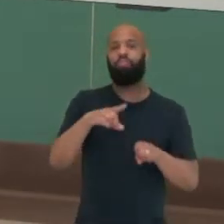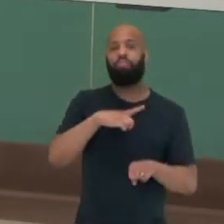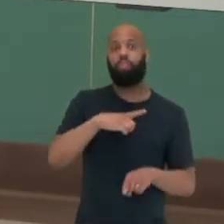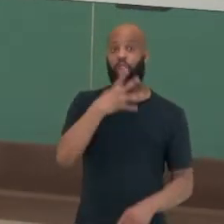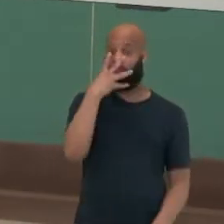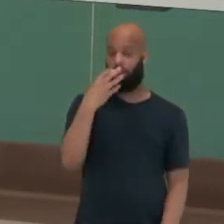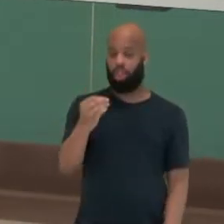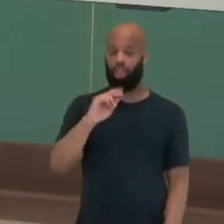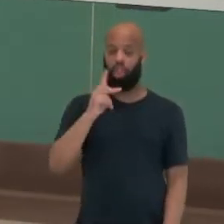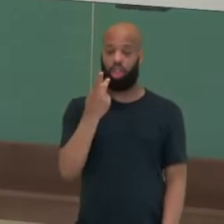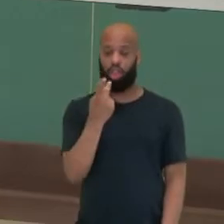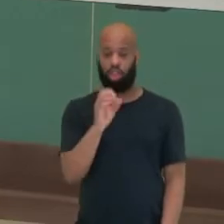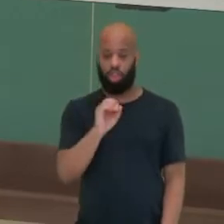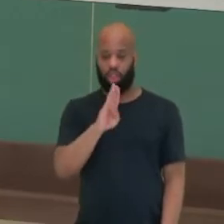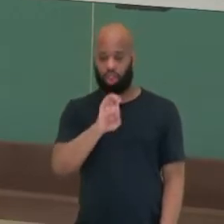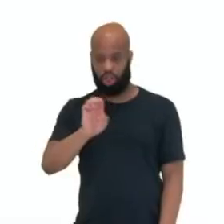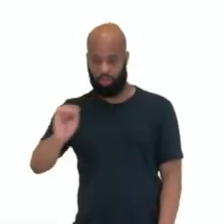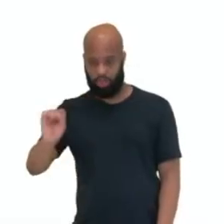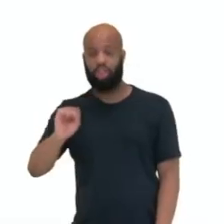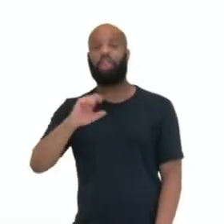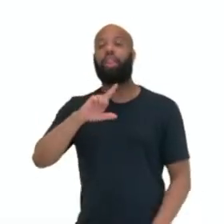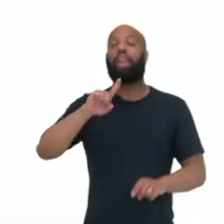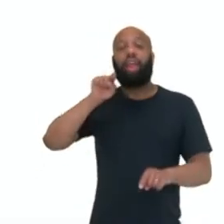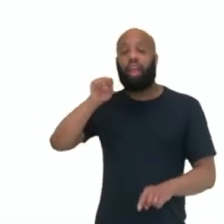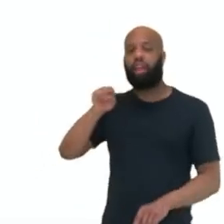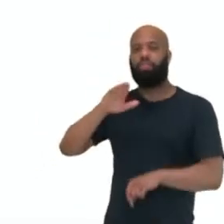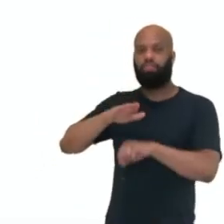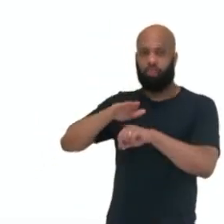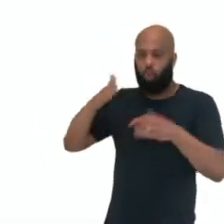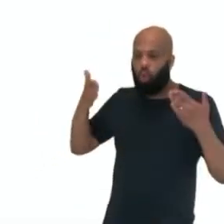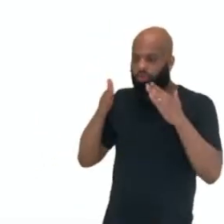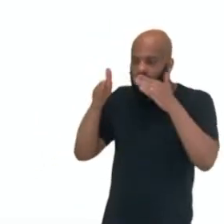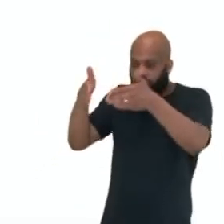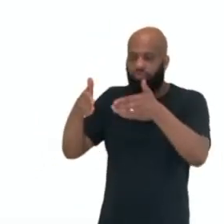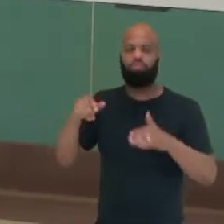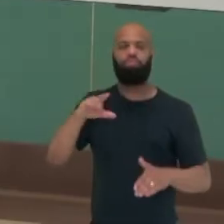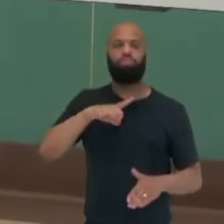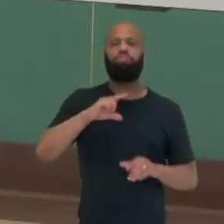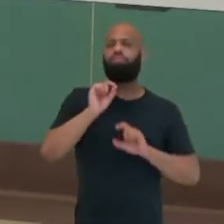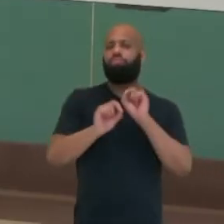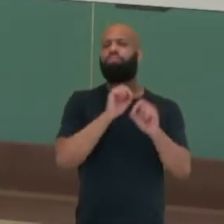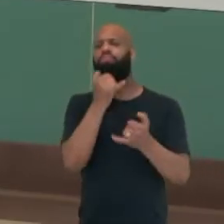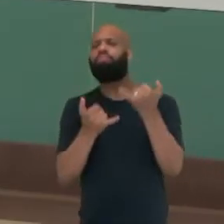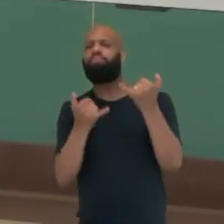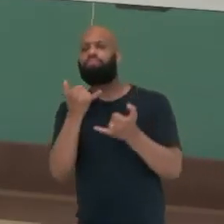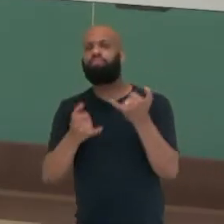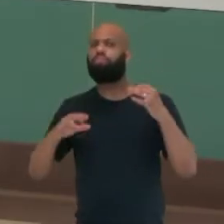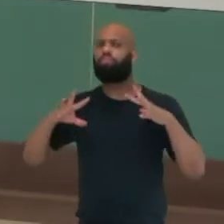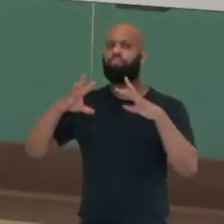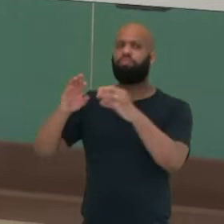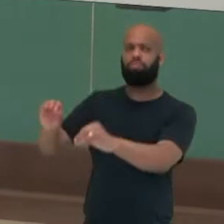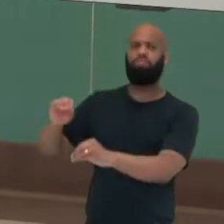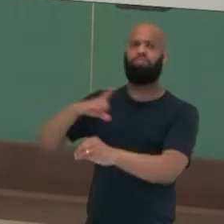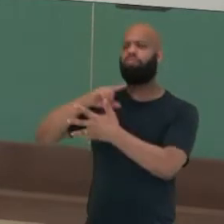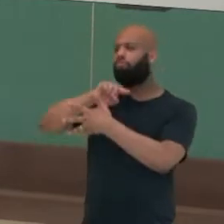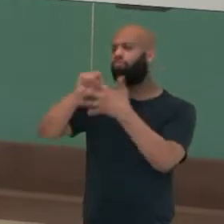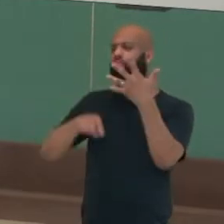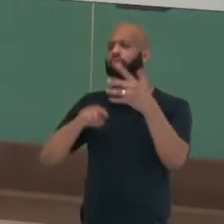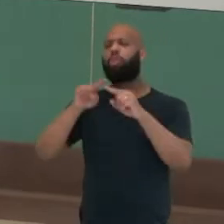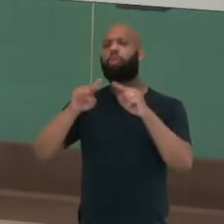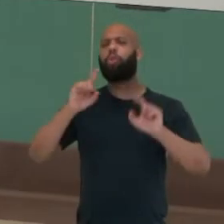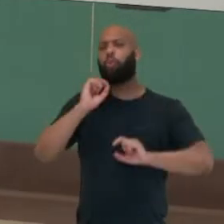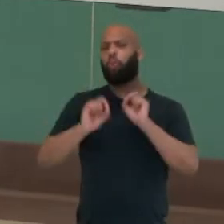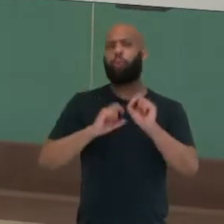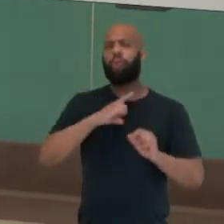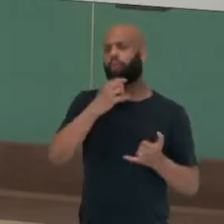quais são as afinidades entre todos esses filósofos. O que será que eles têm